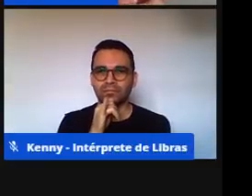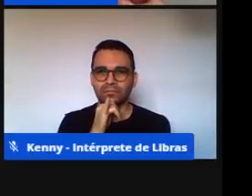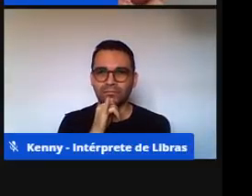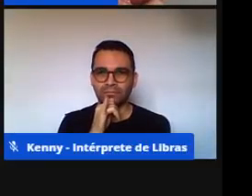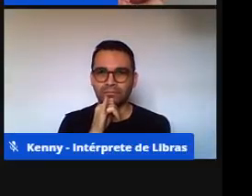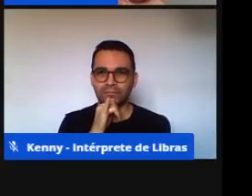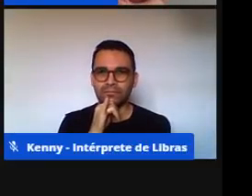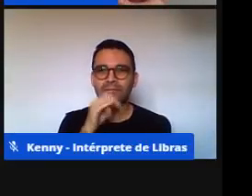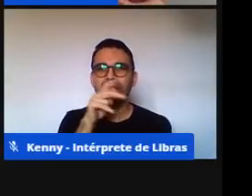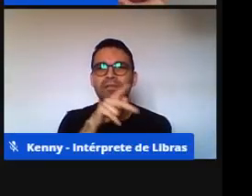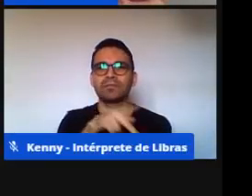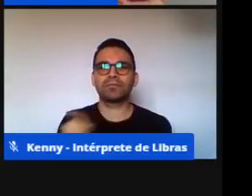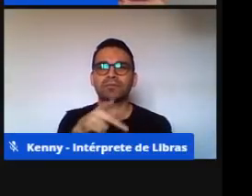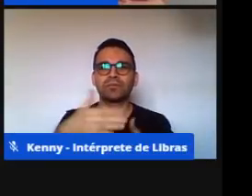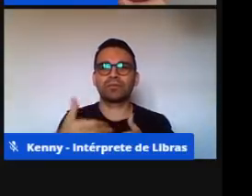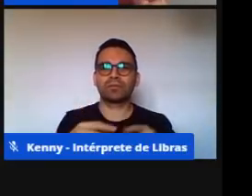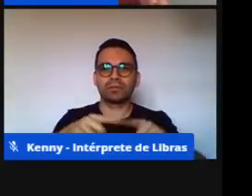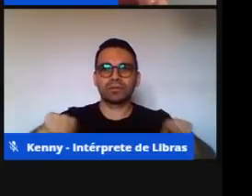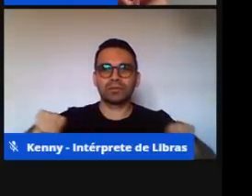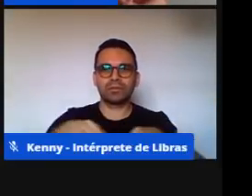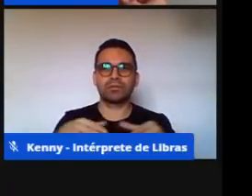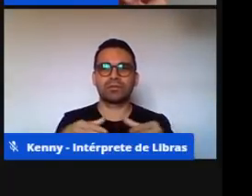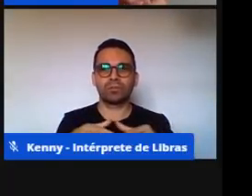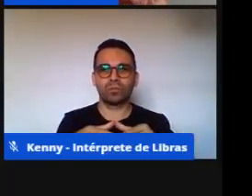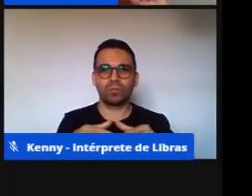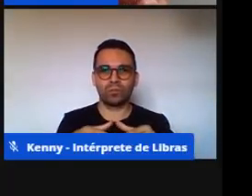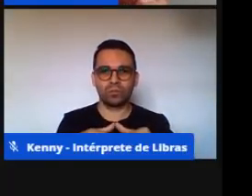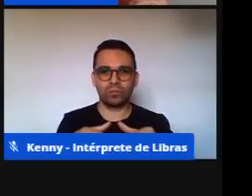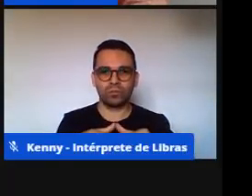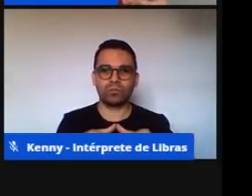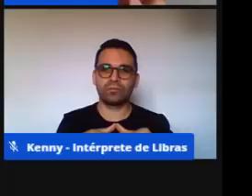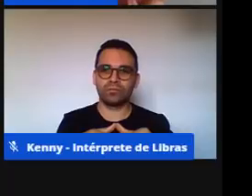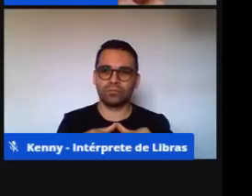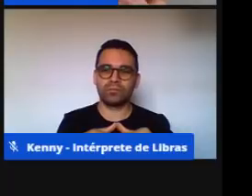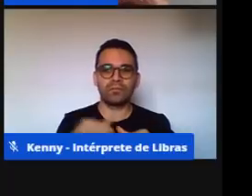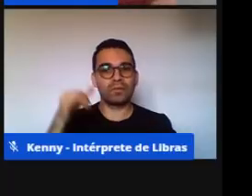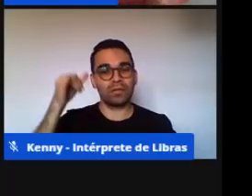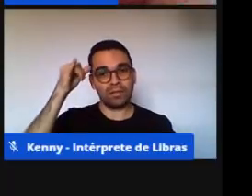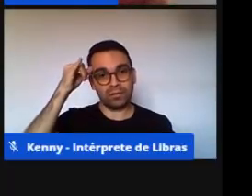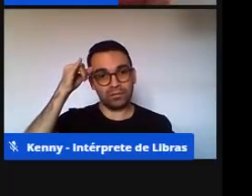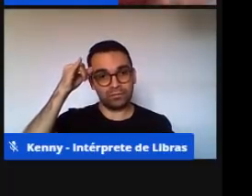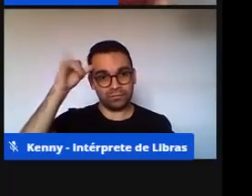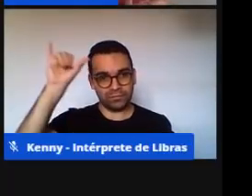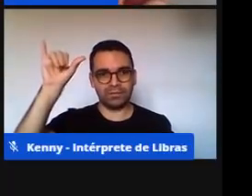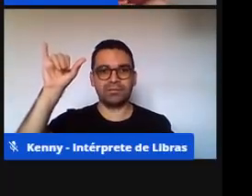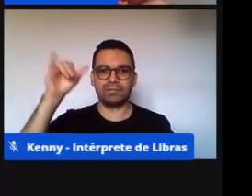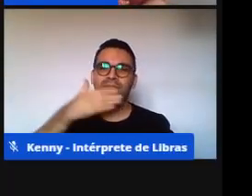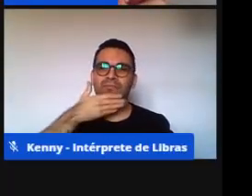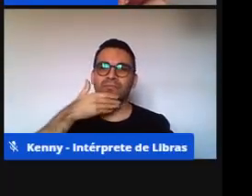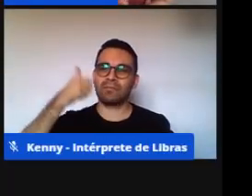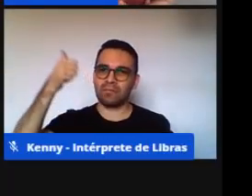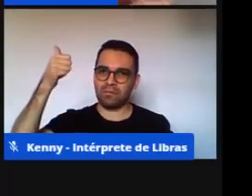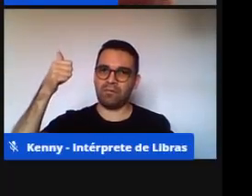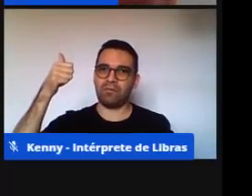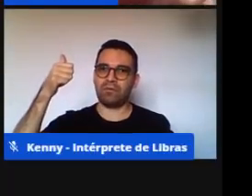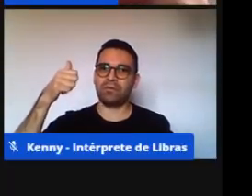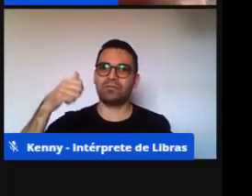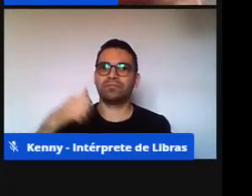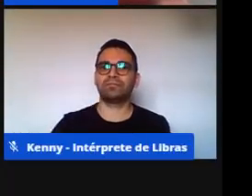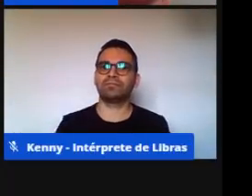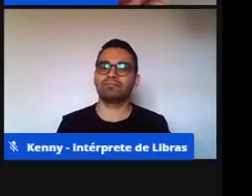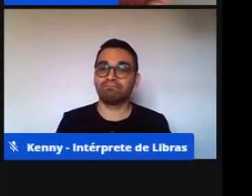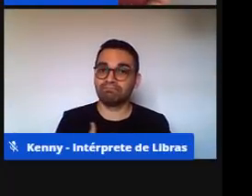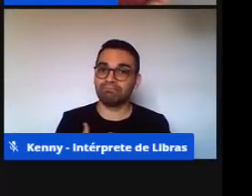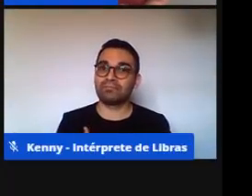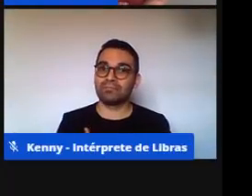de professores, né? Mesmo a sala dos professores, elas têm que estar organizadas de forma que os professores sentem separados. E, gente,